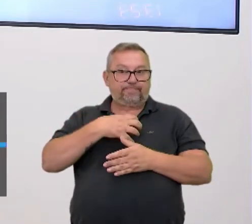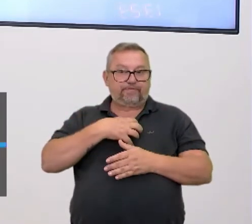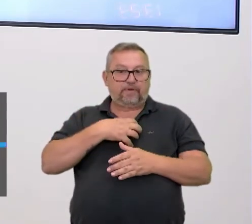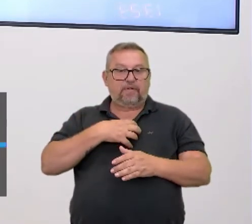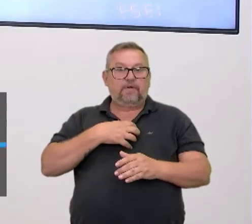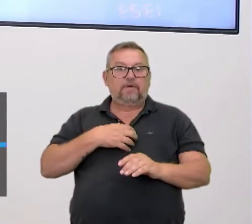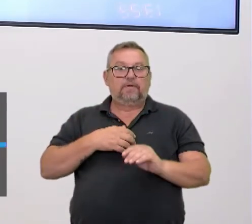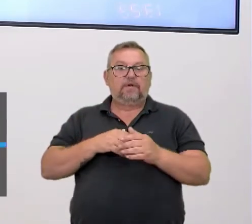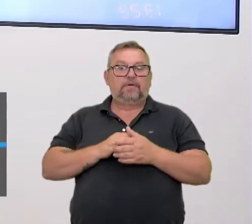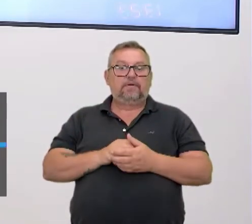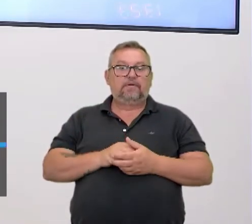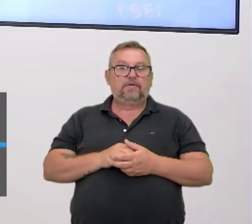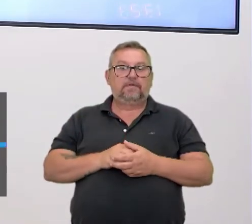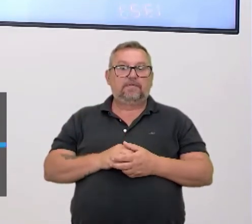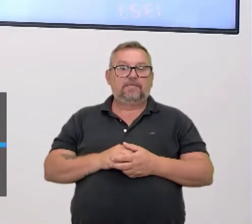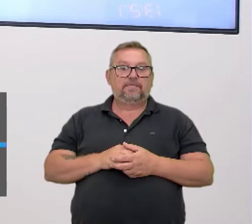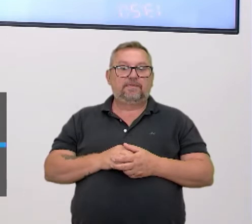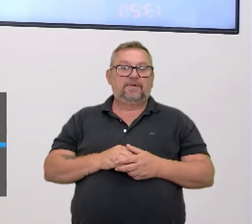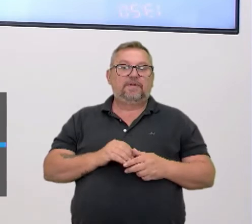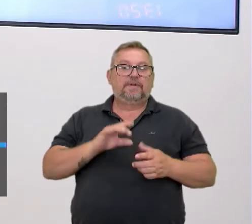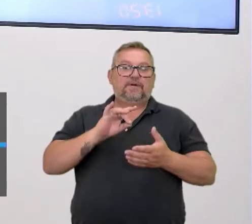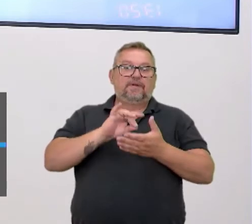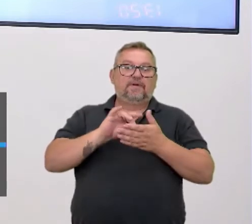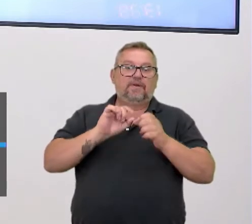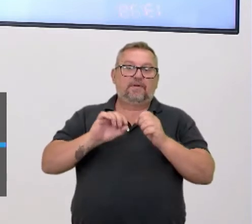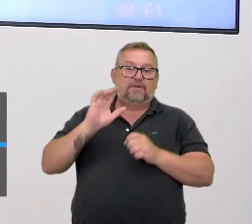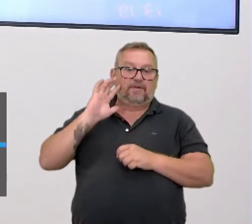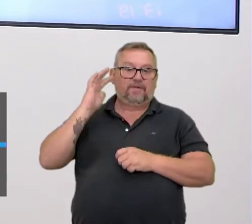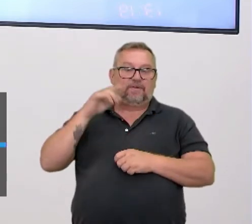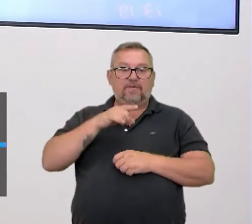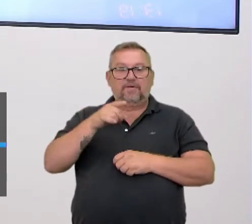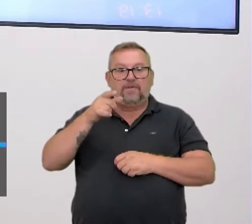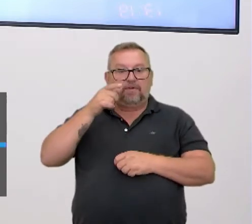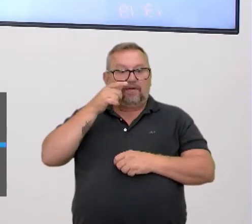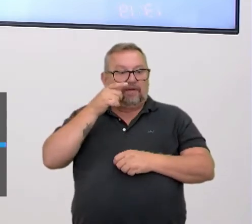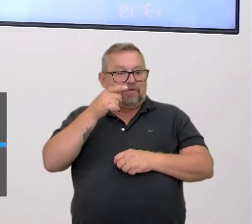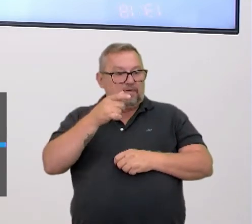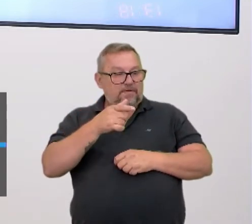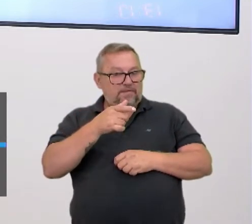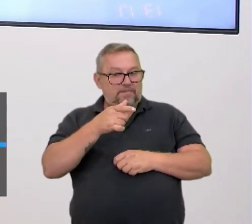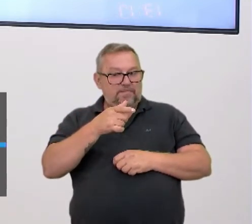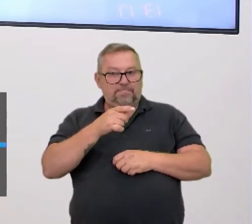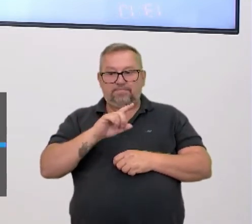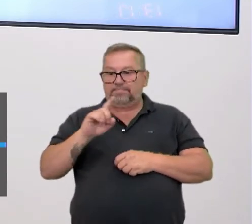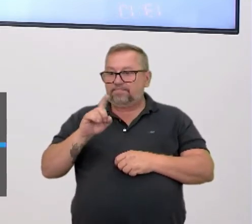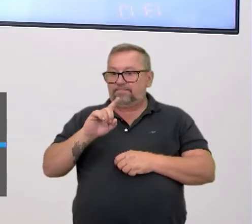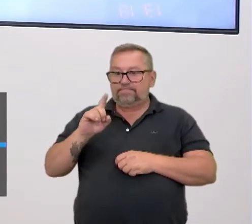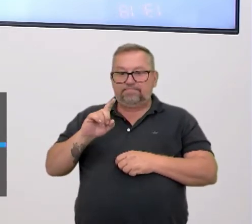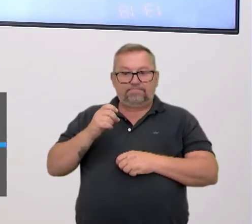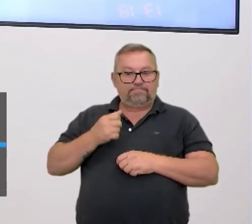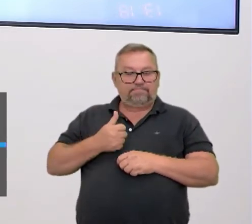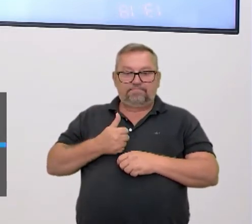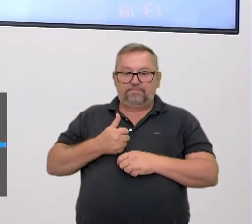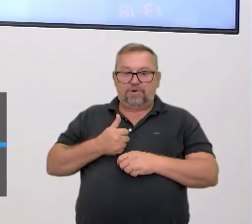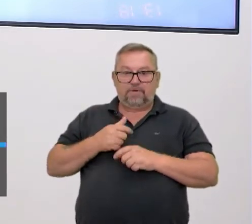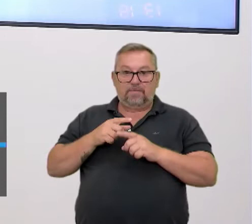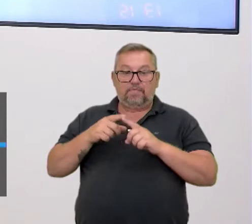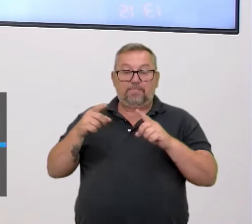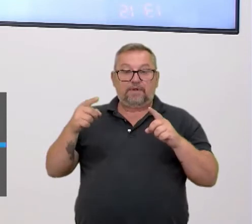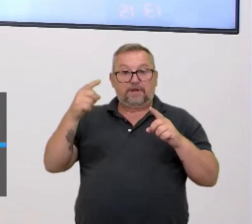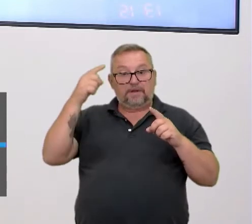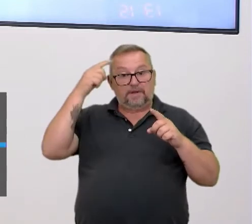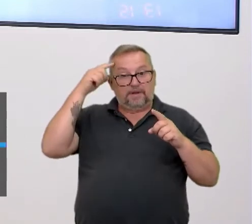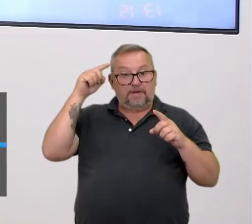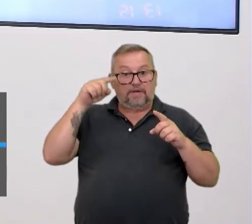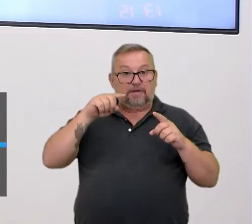forma melhor. Na realidade, o que acontece? Só quando você olha, só quando você vê, não é o suficiente. A ideia é que você